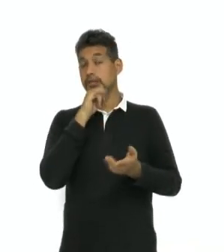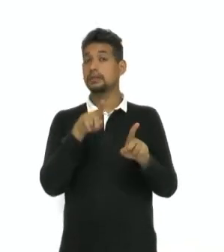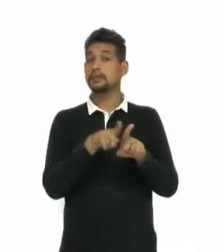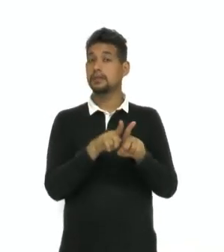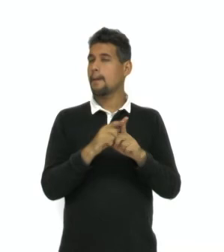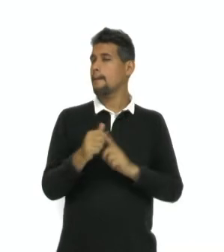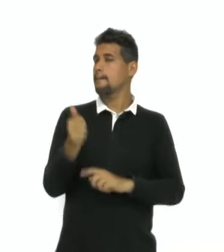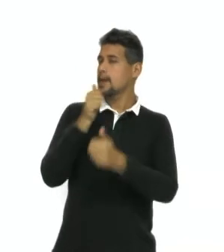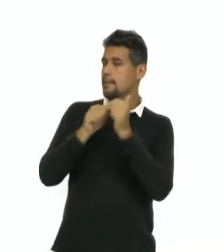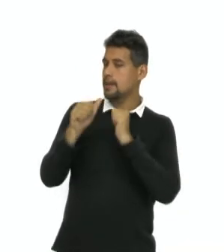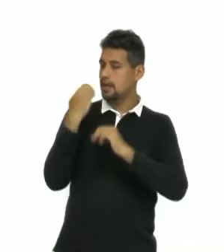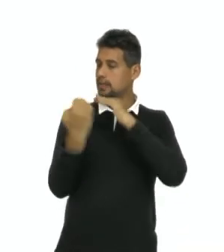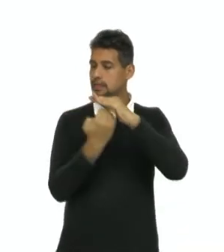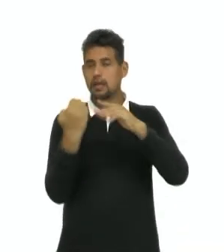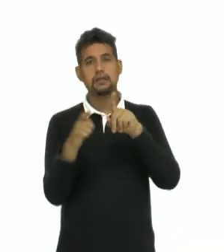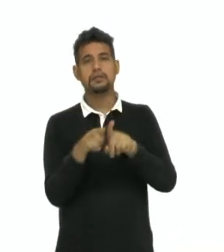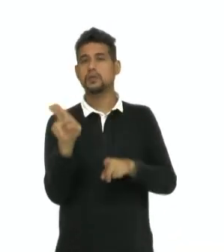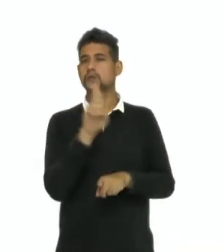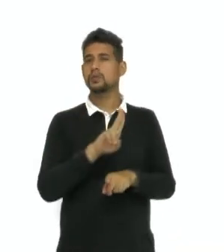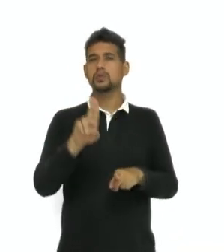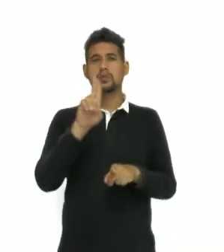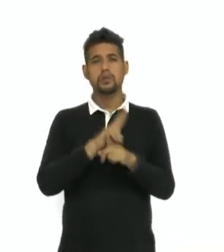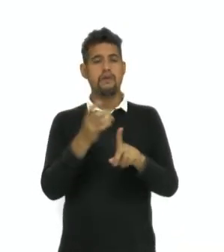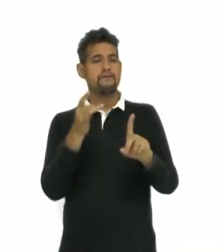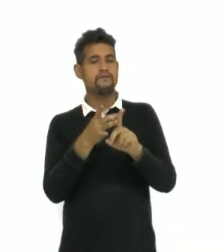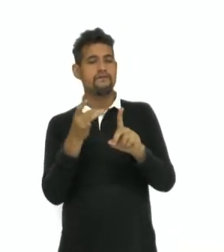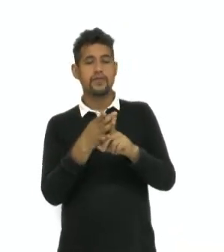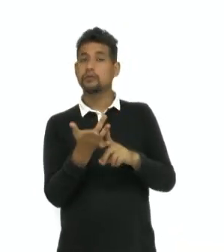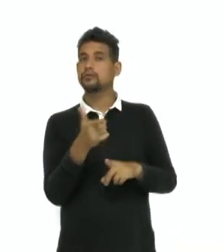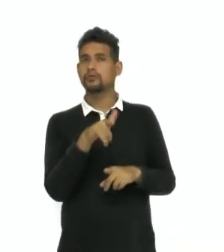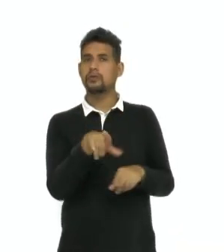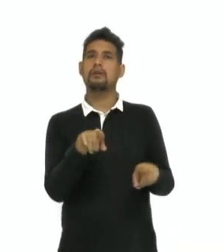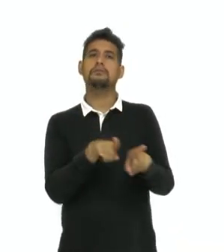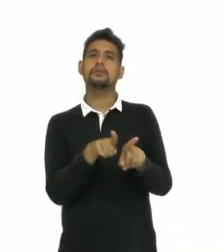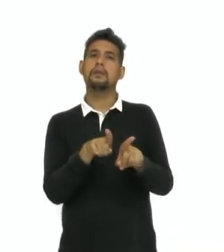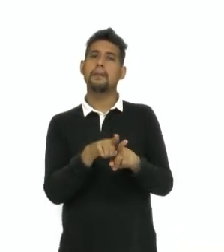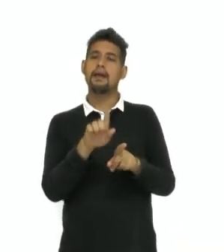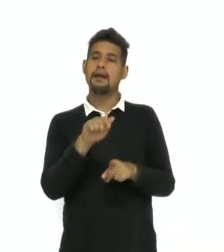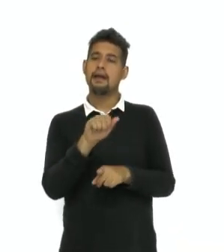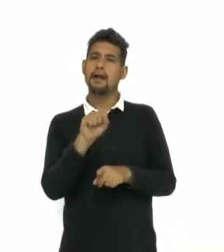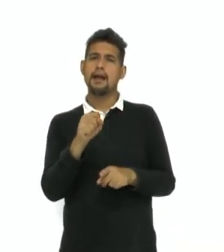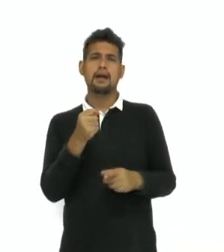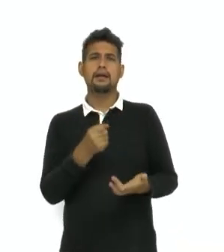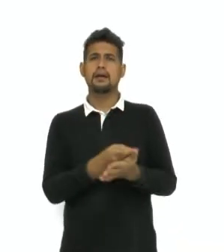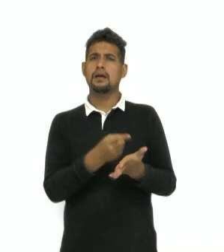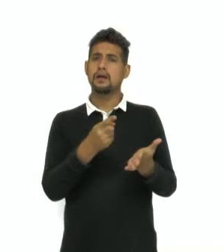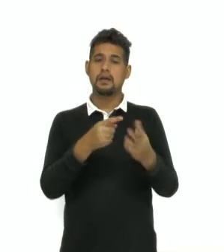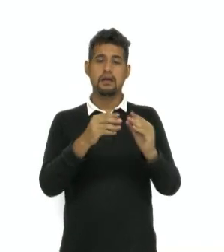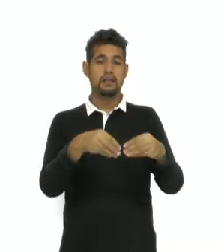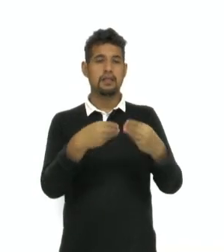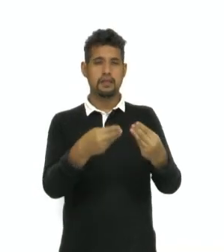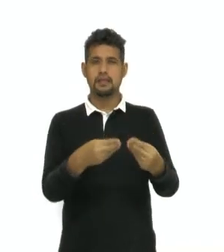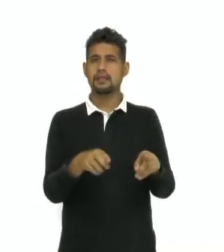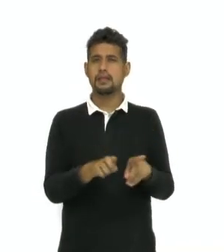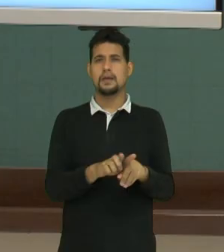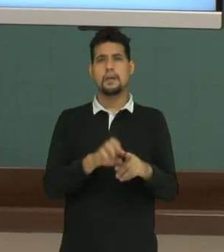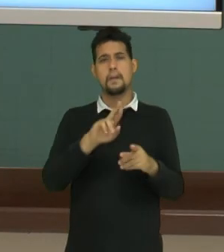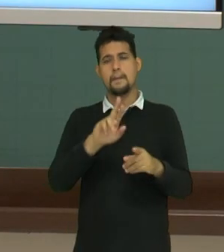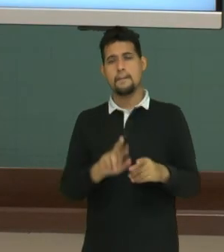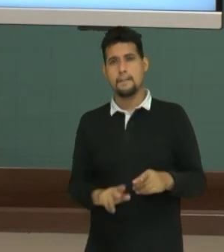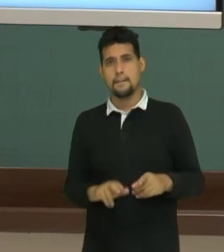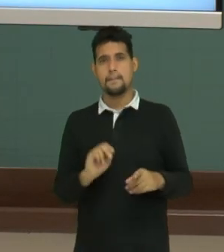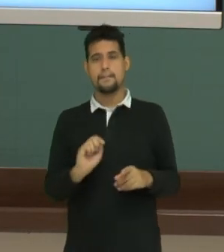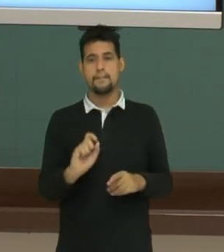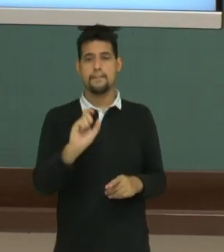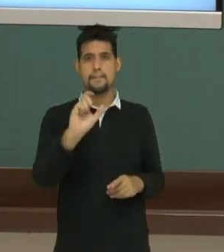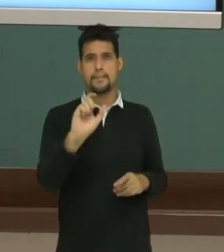de bebidas, com a reutilização de vasilhames de vidro, no botijão de gás, compra um cheio e entrega o vazio, e nas pilhas e